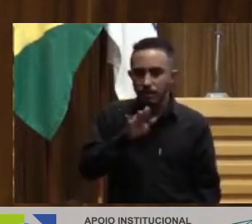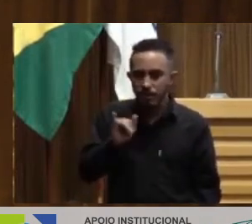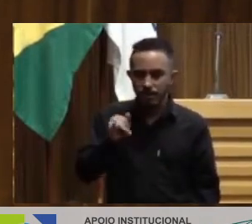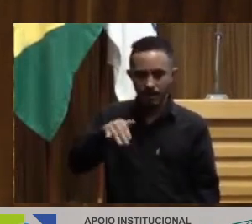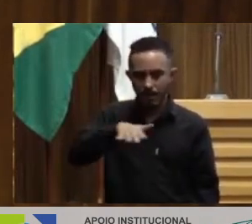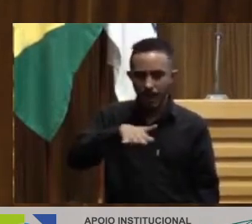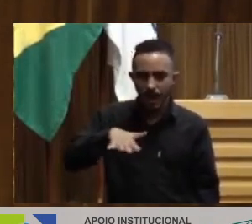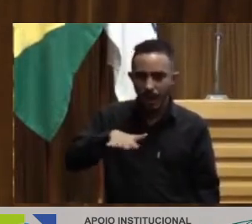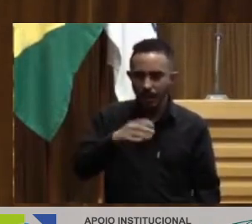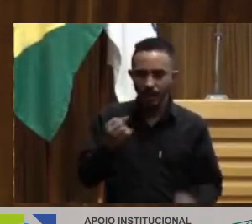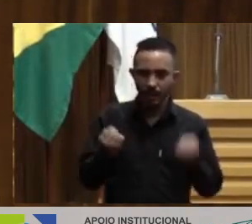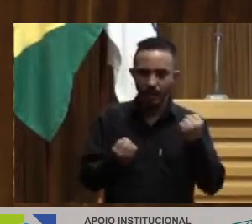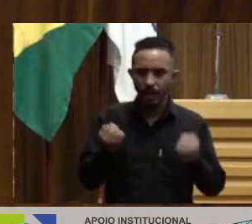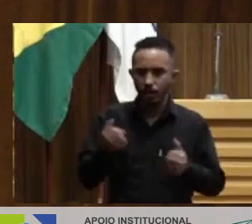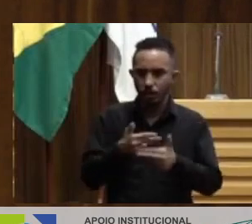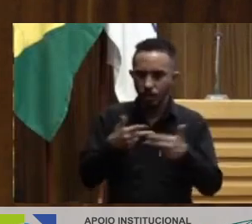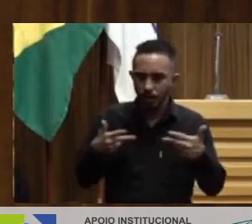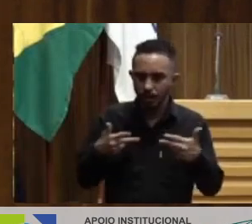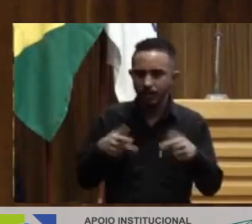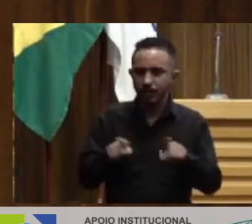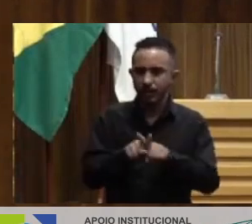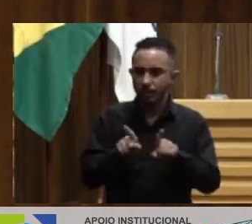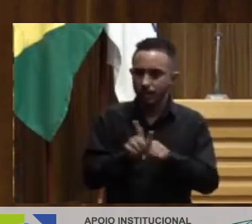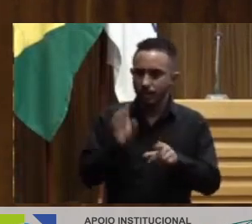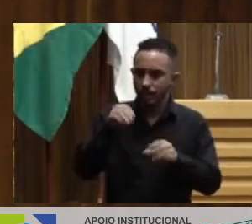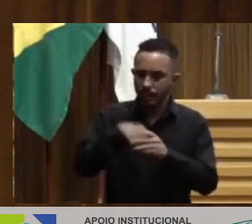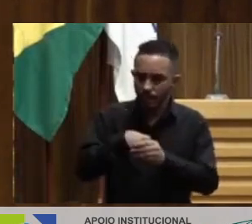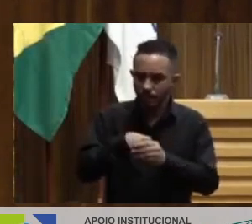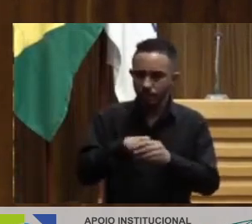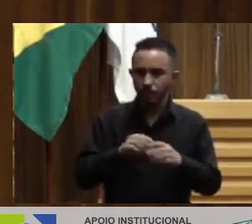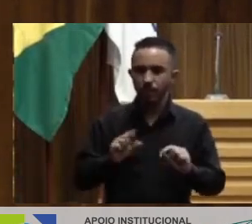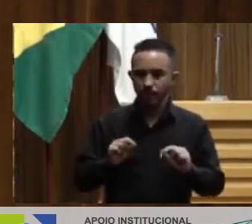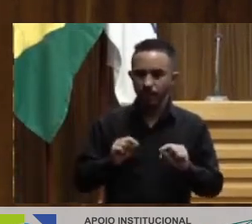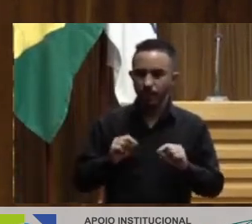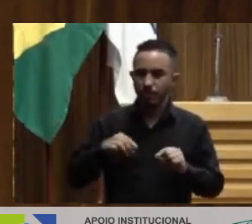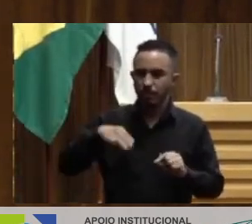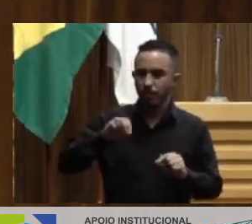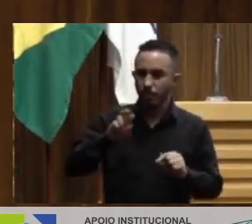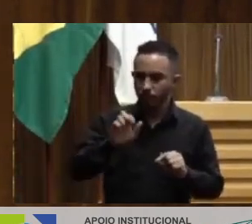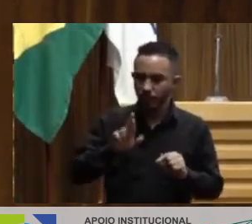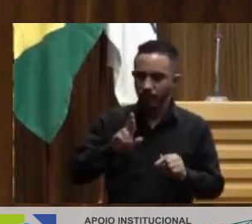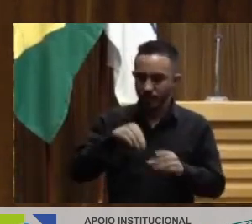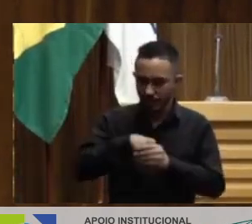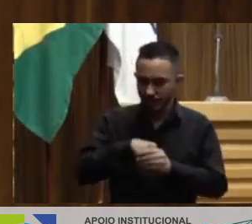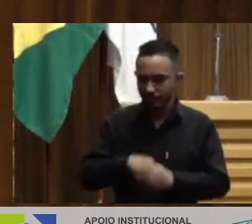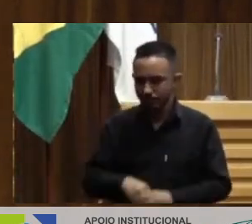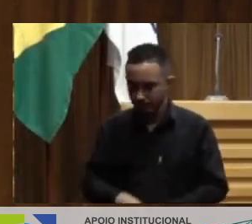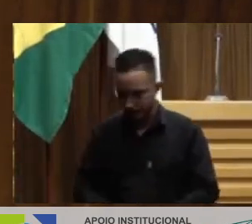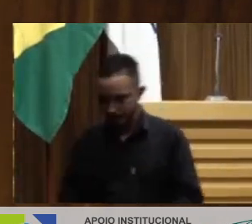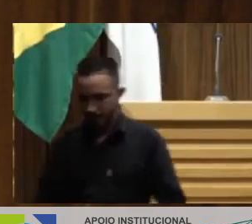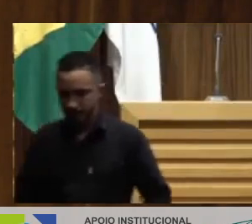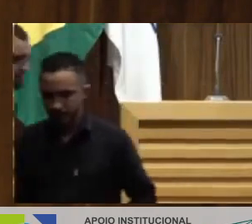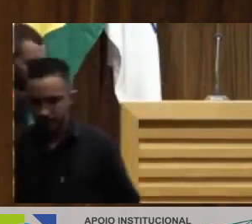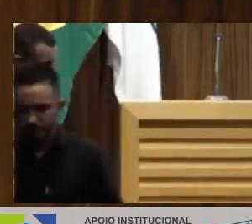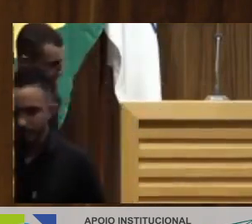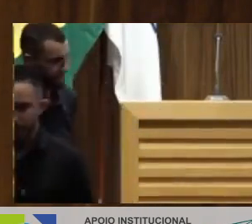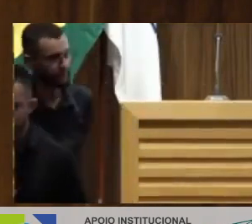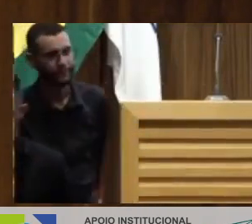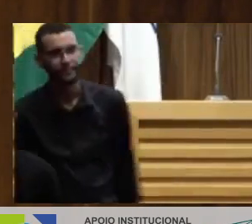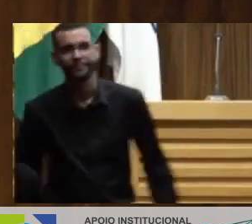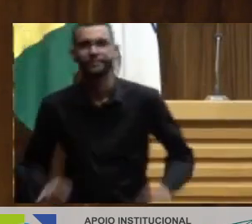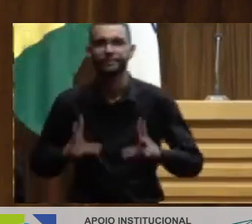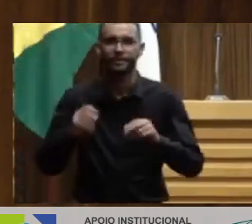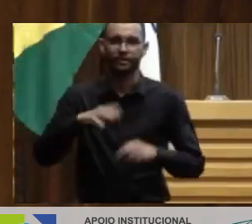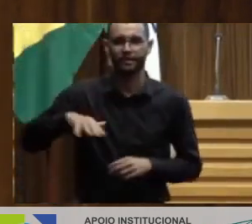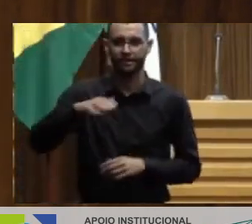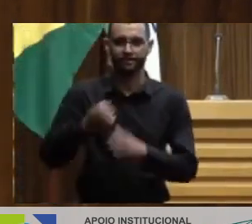de autopeças, que também está incluída no mover, toda a cadeia e toda a parte de